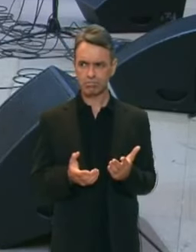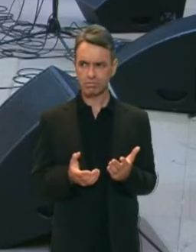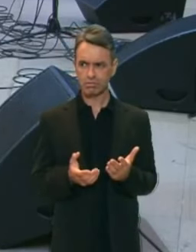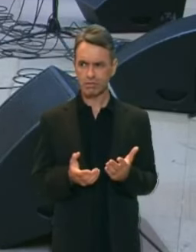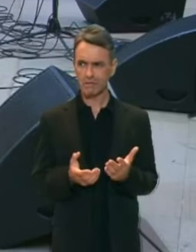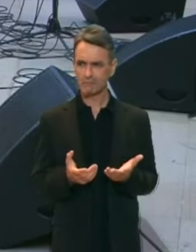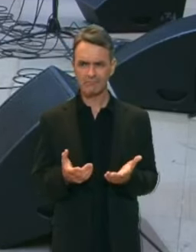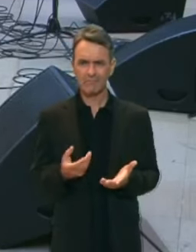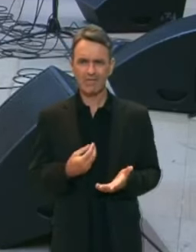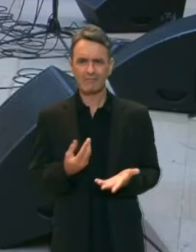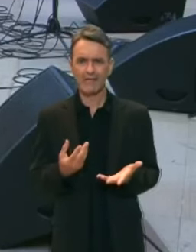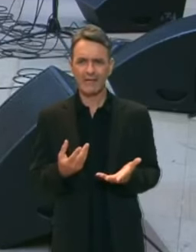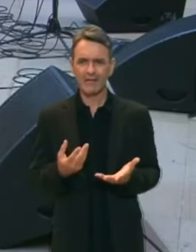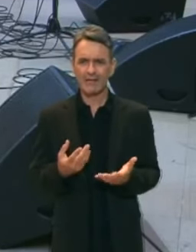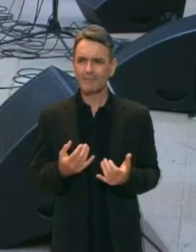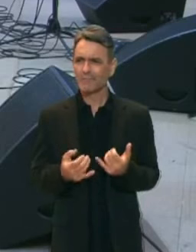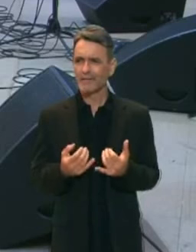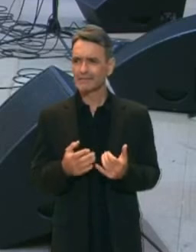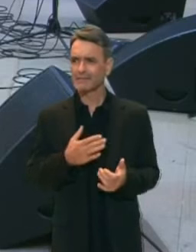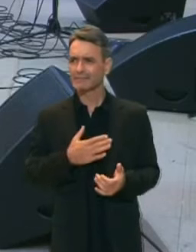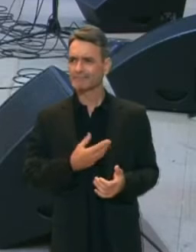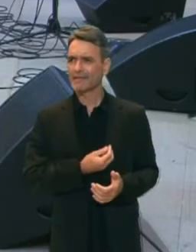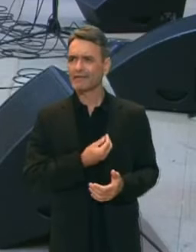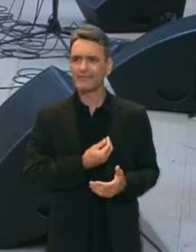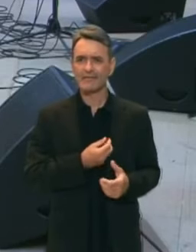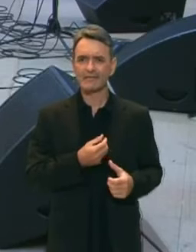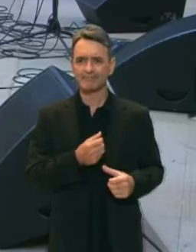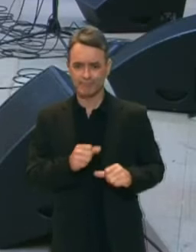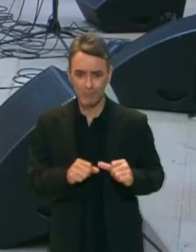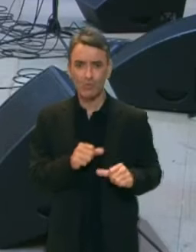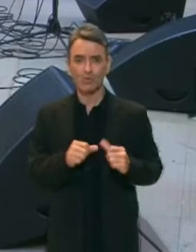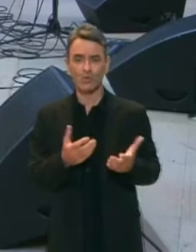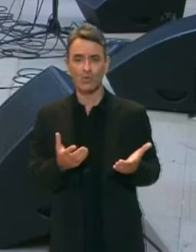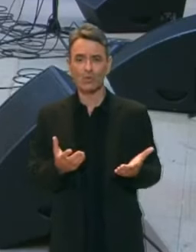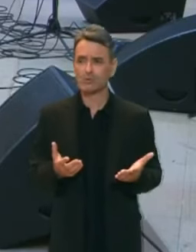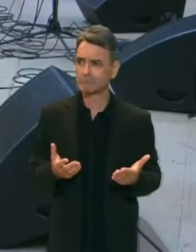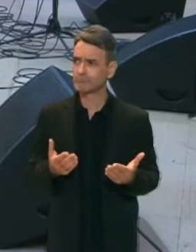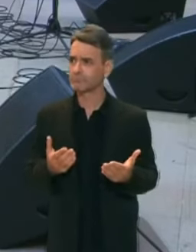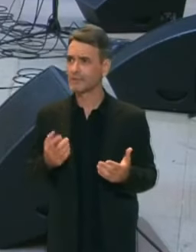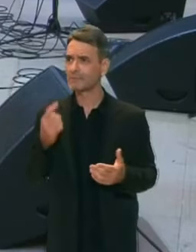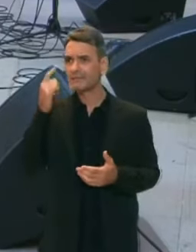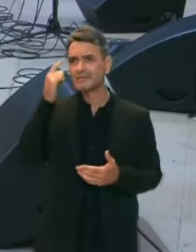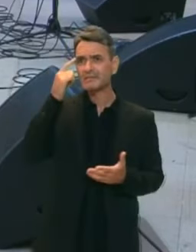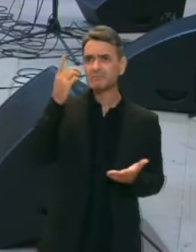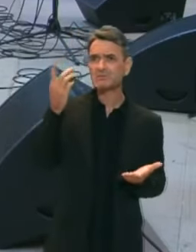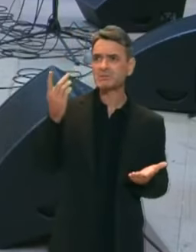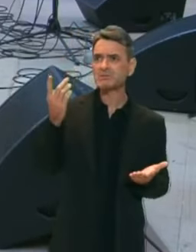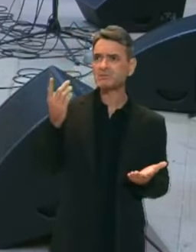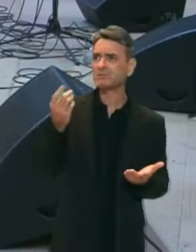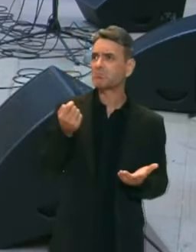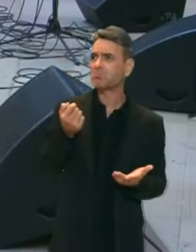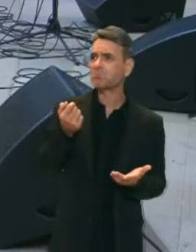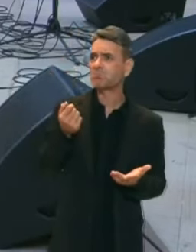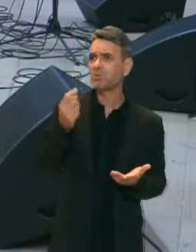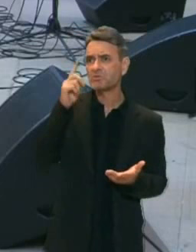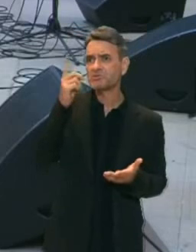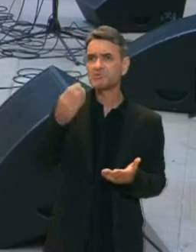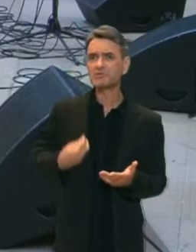sei se quem já achou o seu primeiro cabelo branco teve a mesma sensação que eu, mas eu comecei a pensar que eu tinha poucos dias de